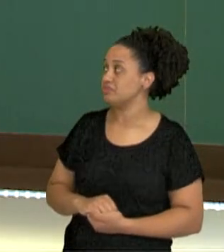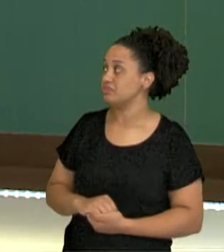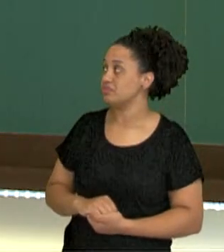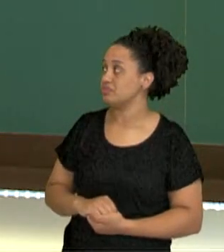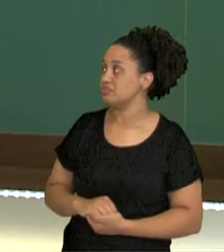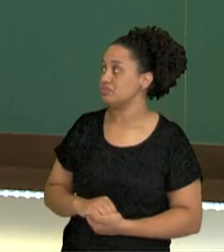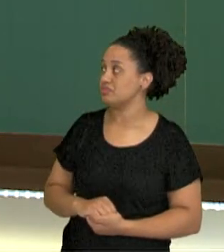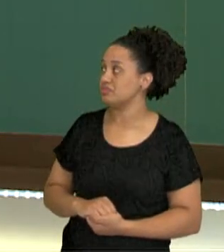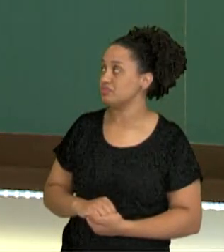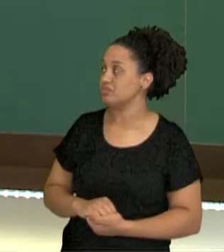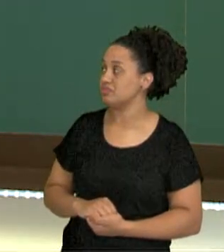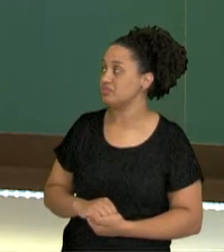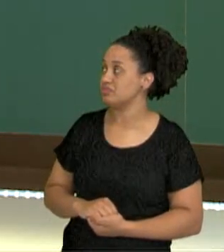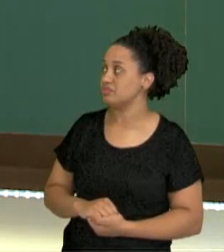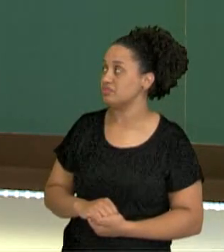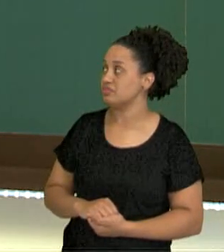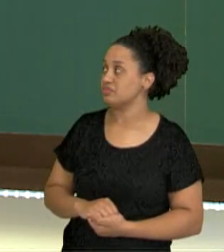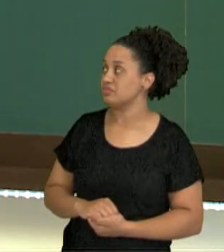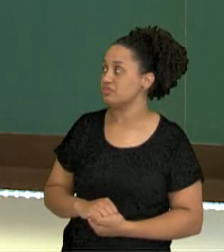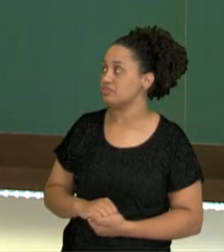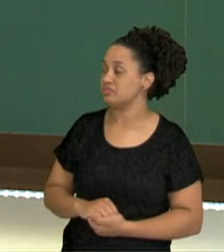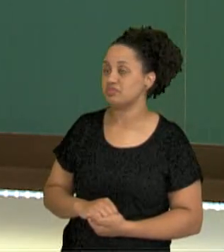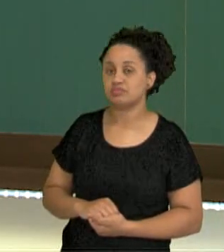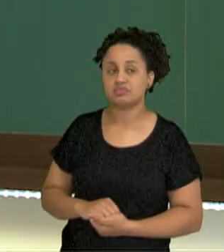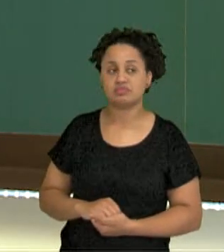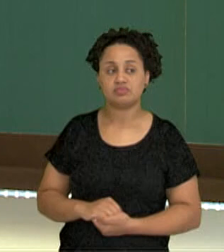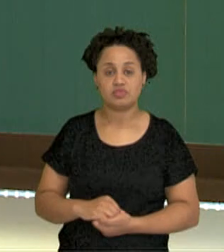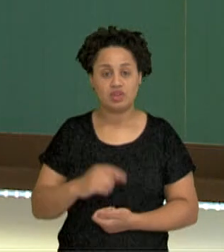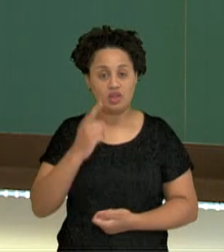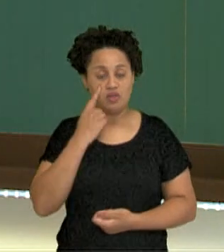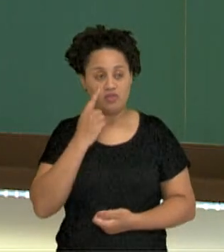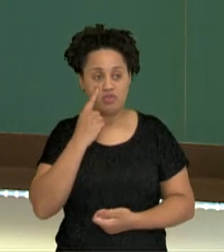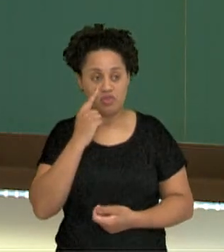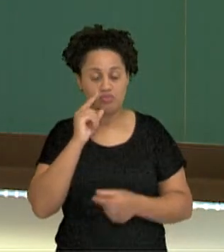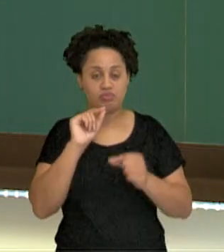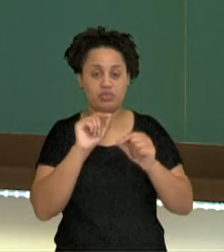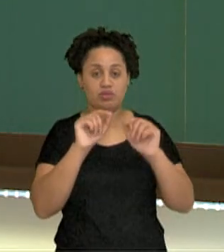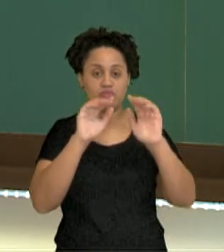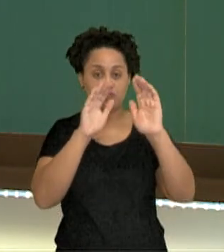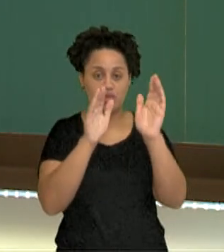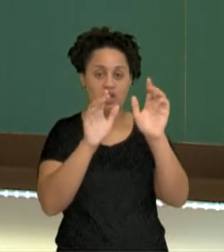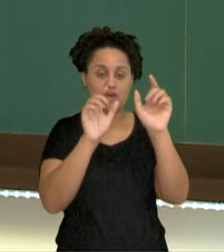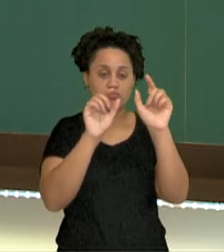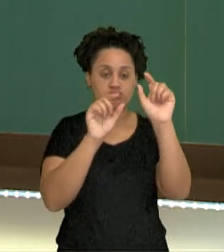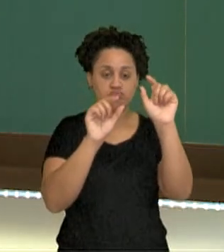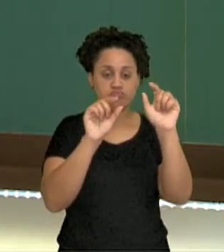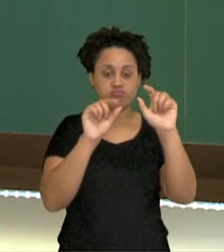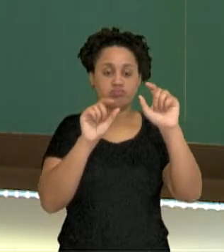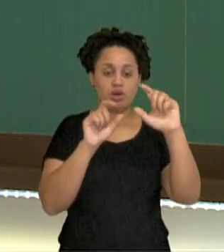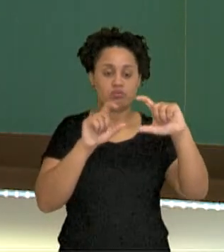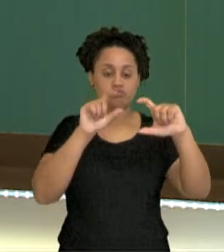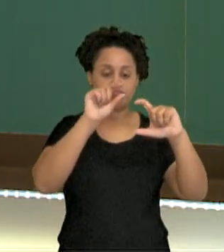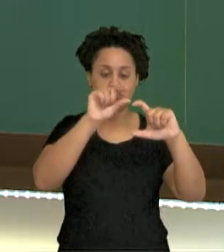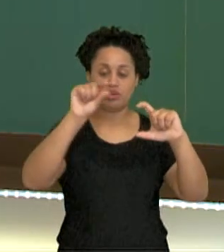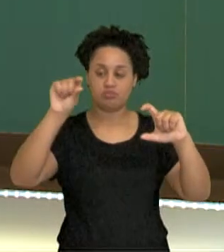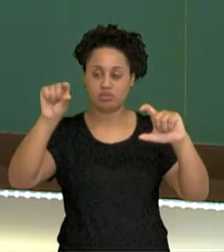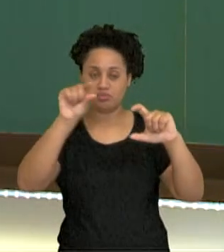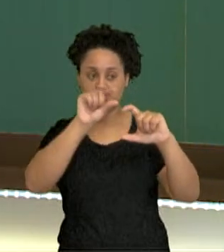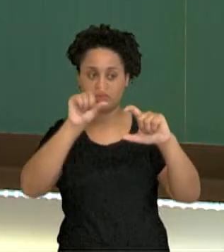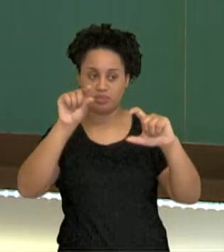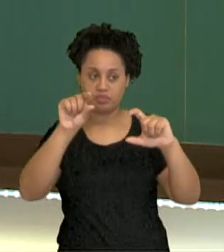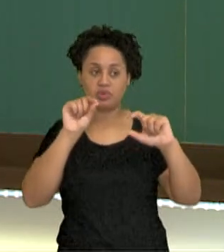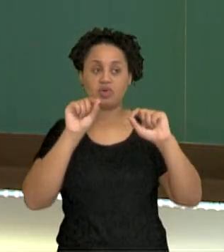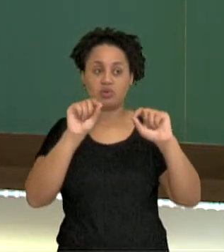de fração. Eleva o numerador e eleva também o denominador. Então, 9/25,